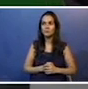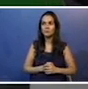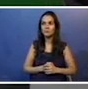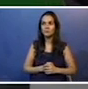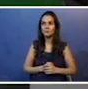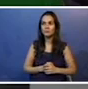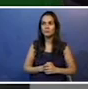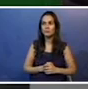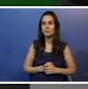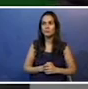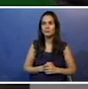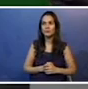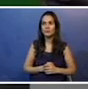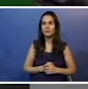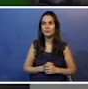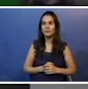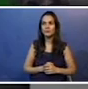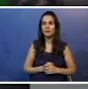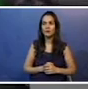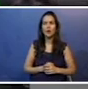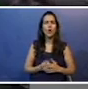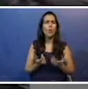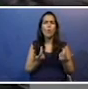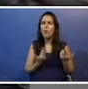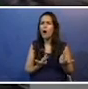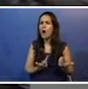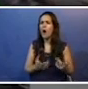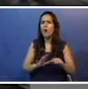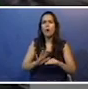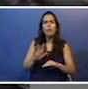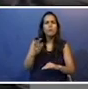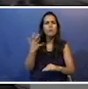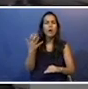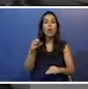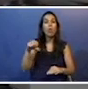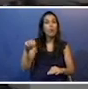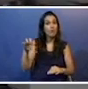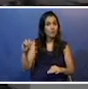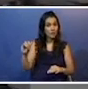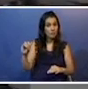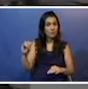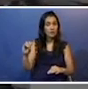seja, 40. Mesma coisa acontece aqui com o 90.